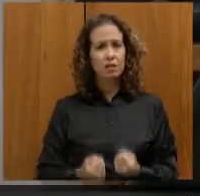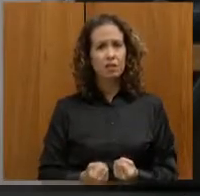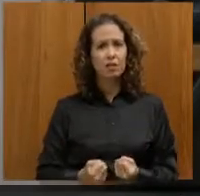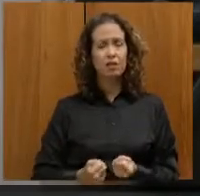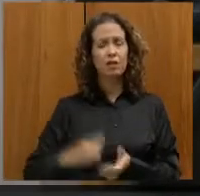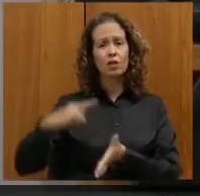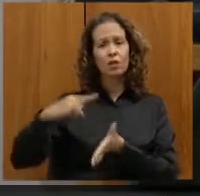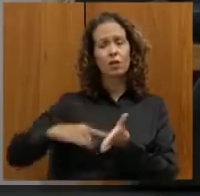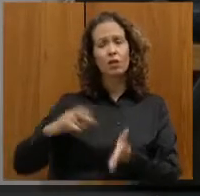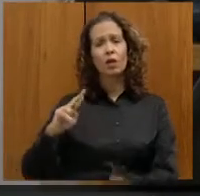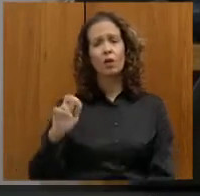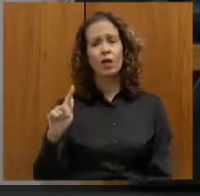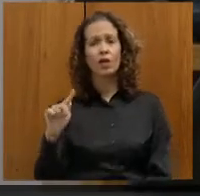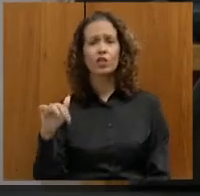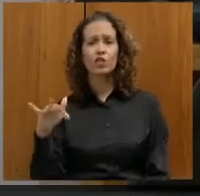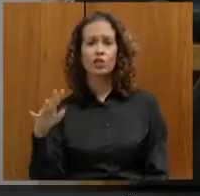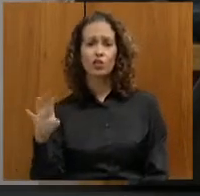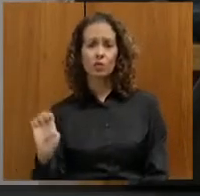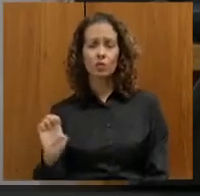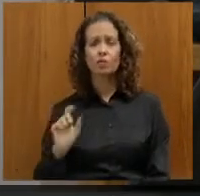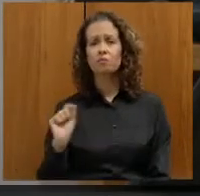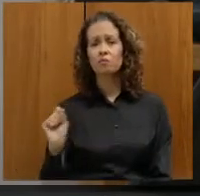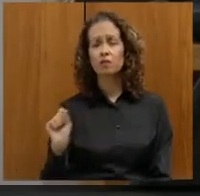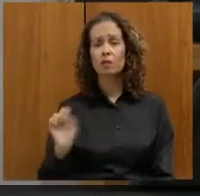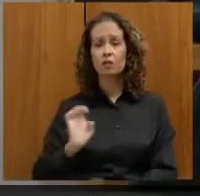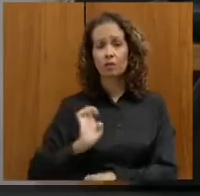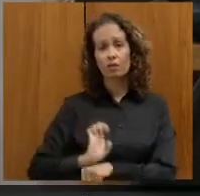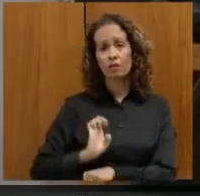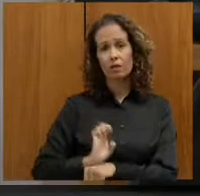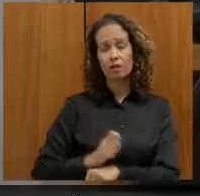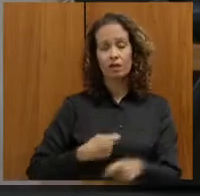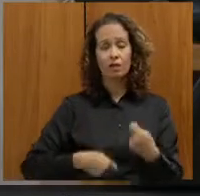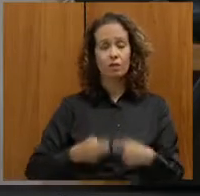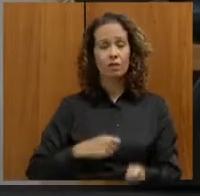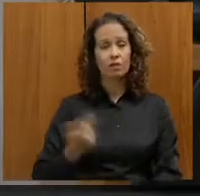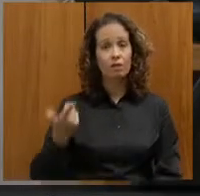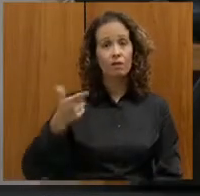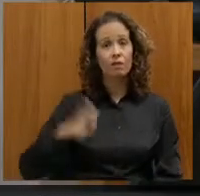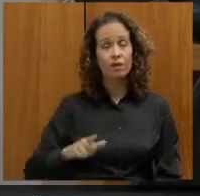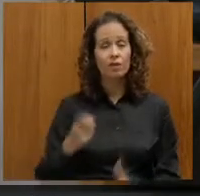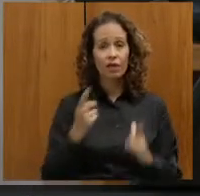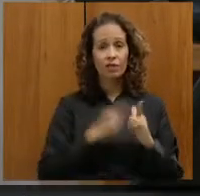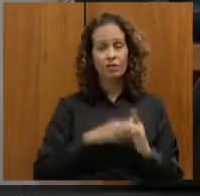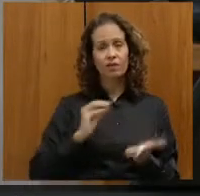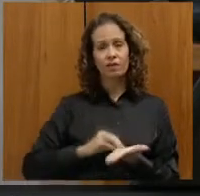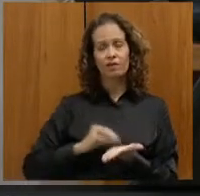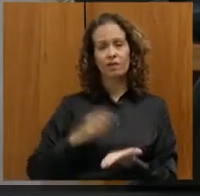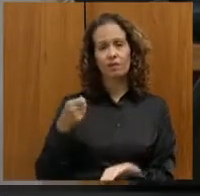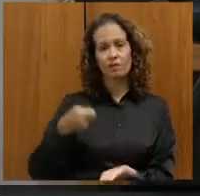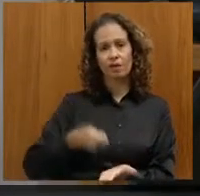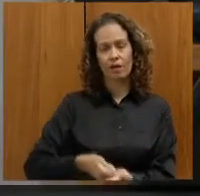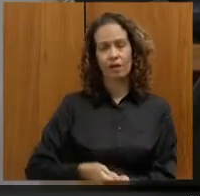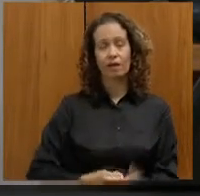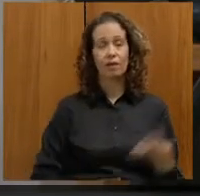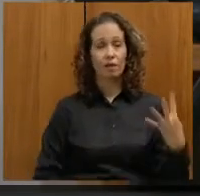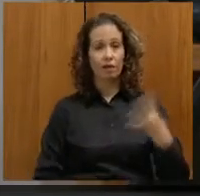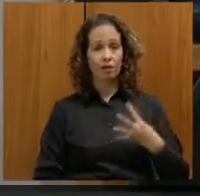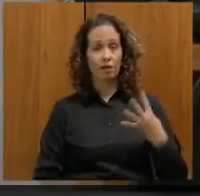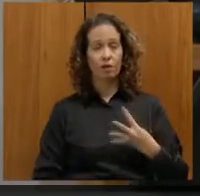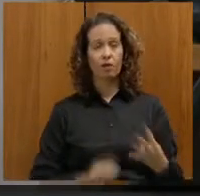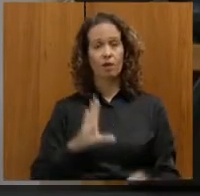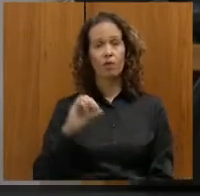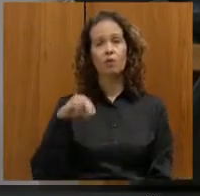para que o estado possa renegociar a dívida não paga quarto sobre a concessão da recomposição